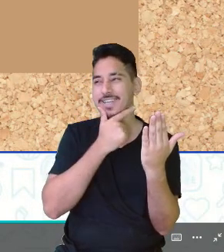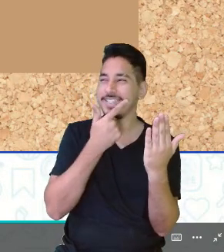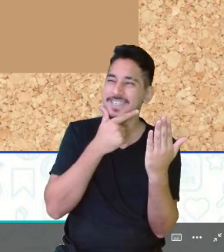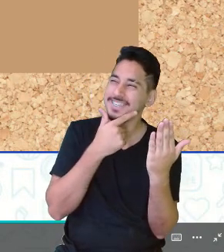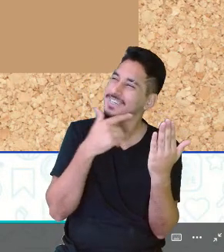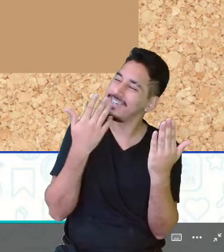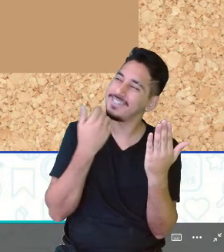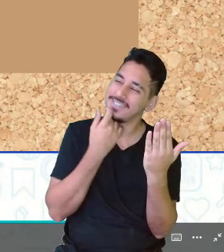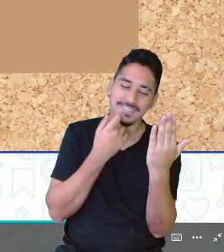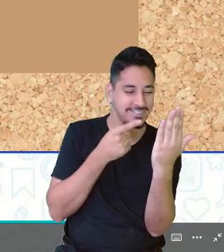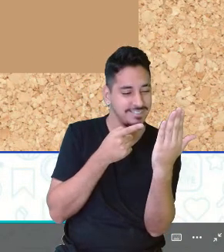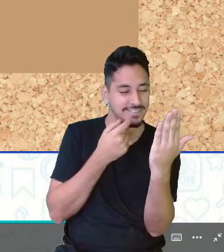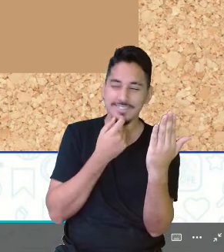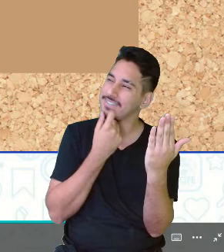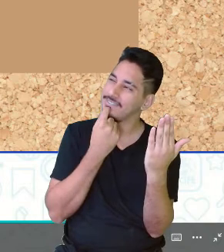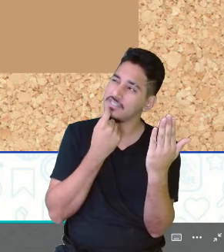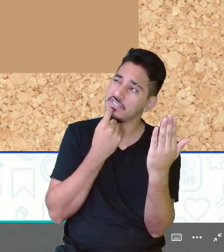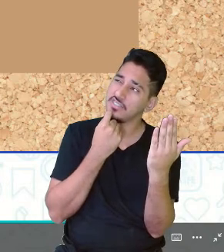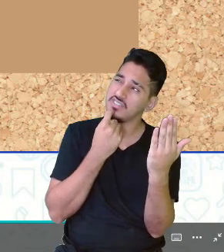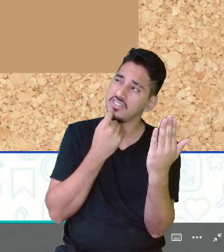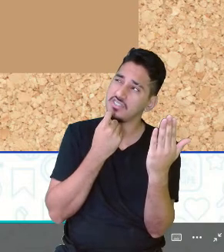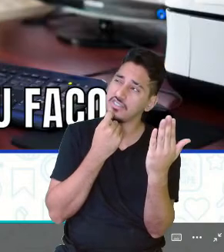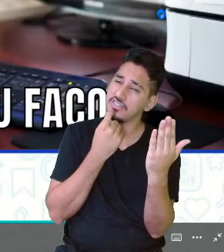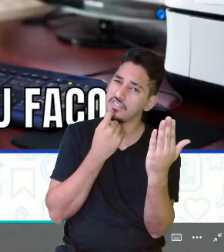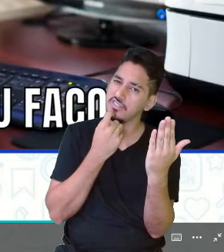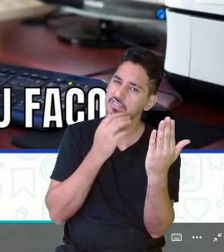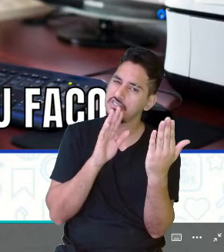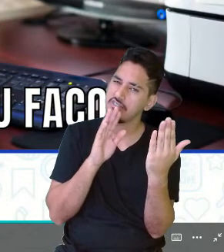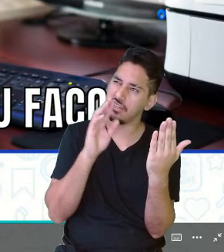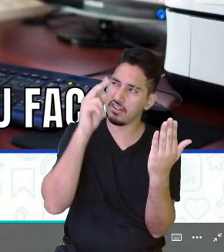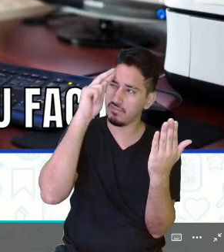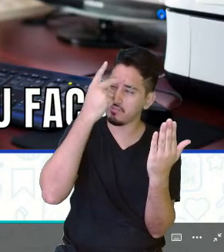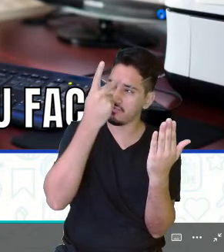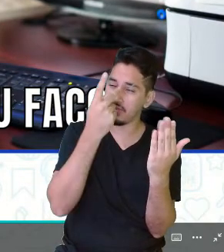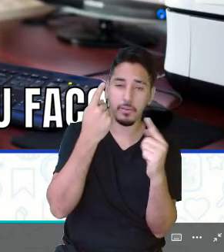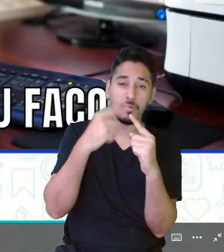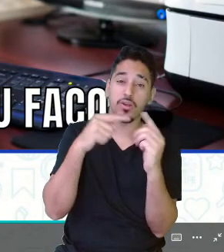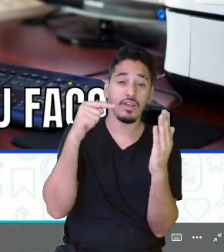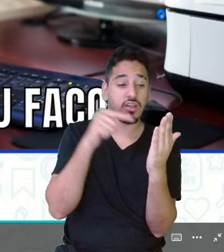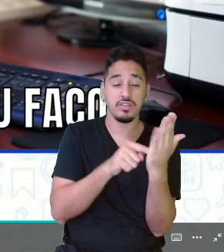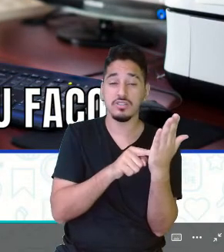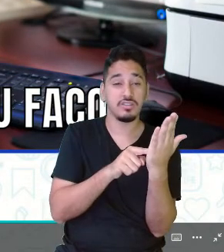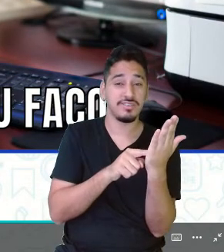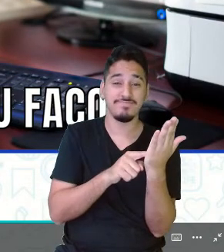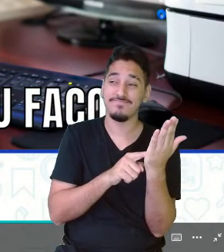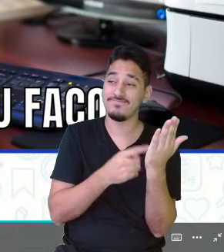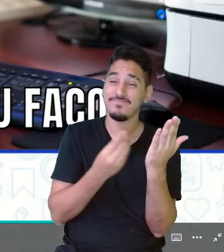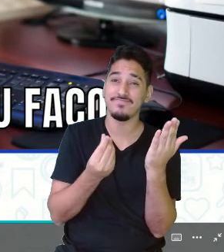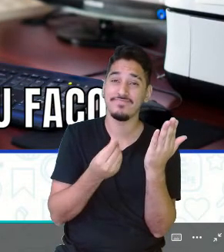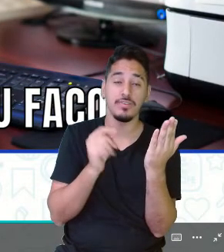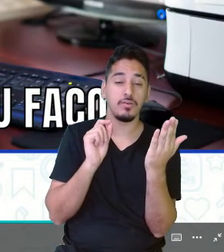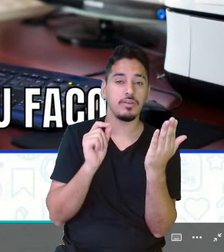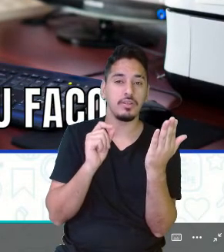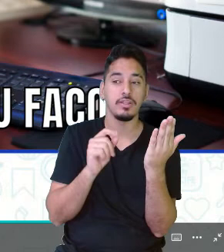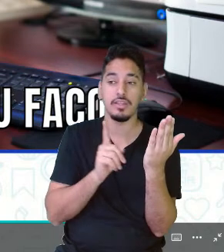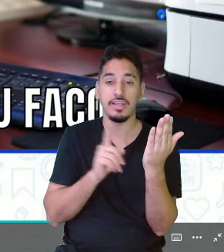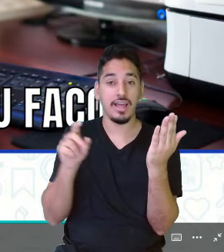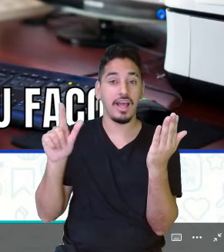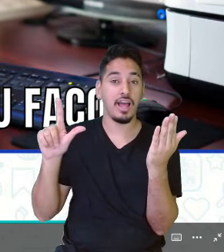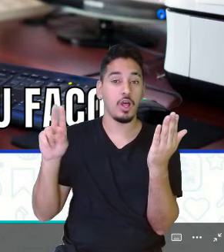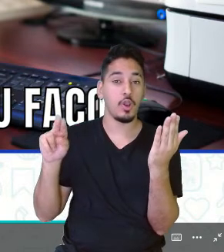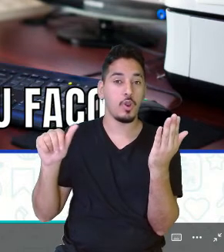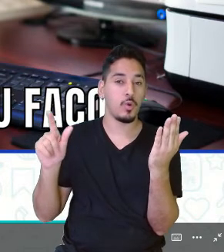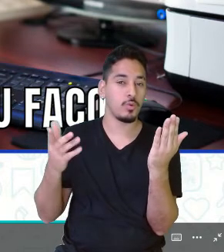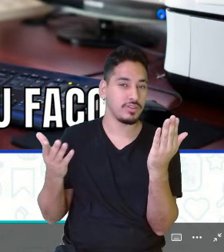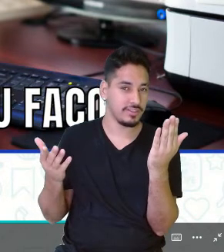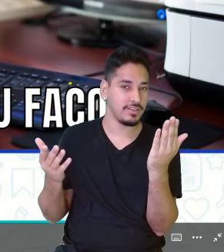para agradar Luna. E aí, confusa por quê? Porque esse é o tipo de meme que Luna estava achando graça.